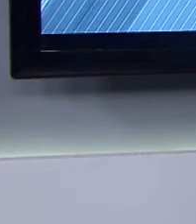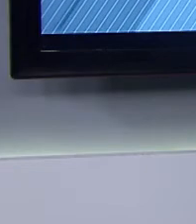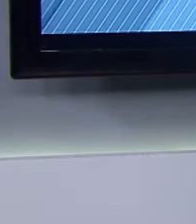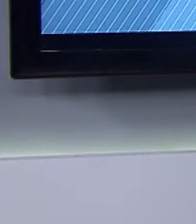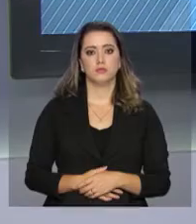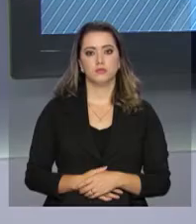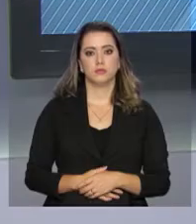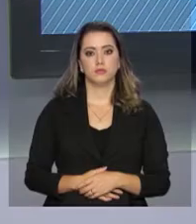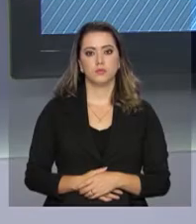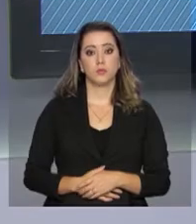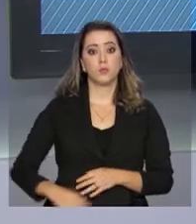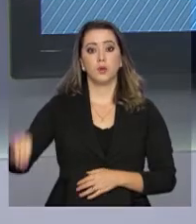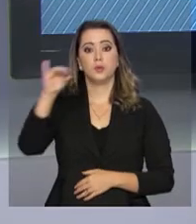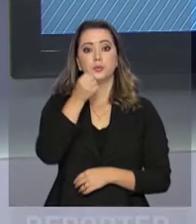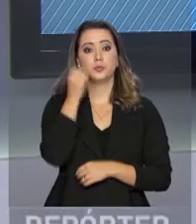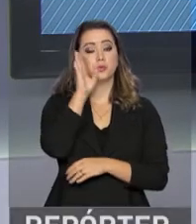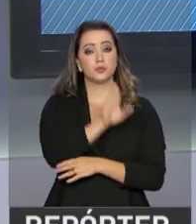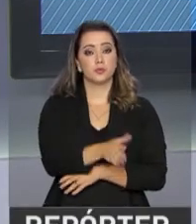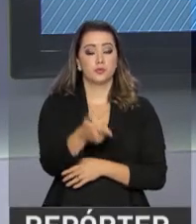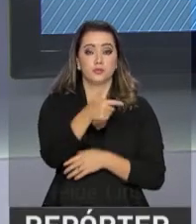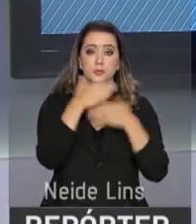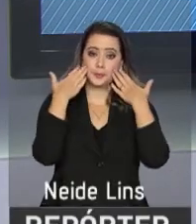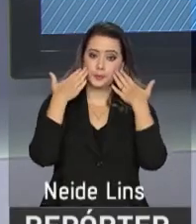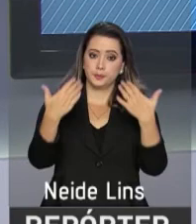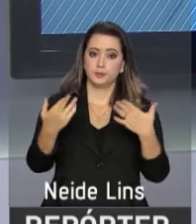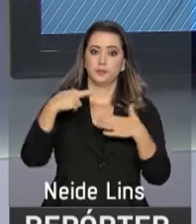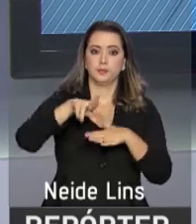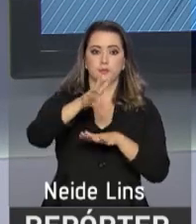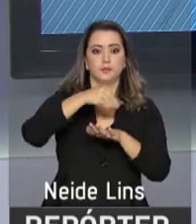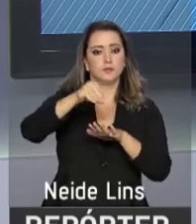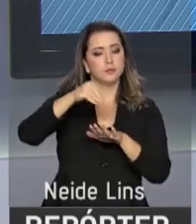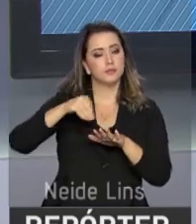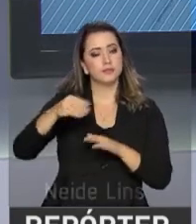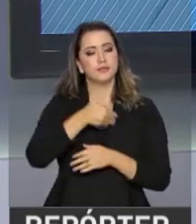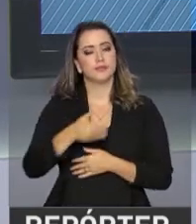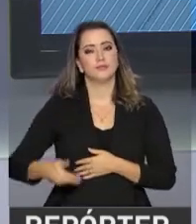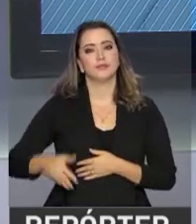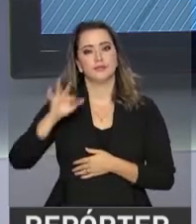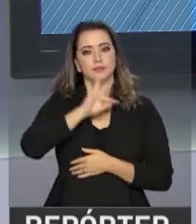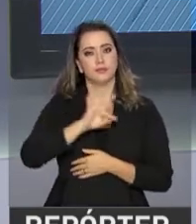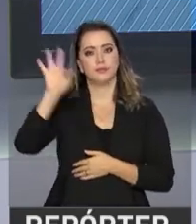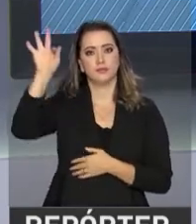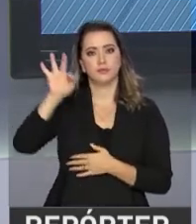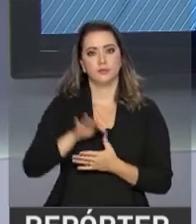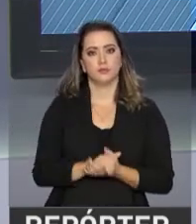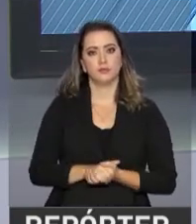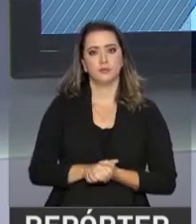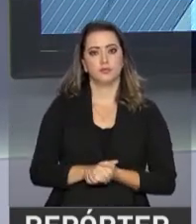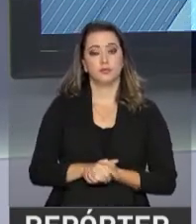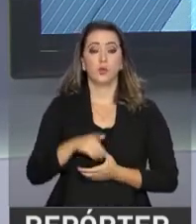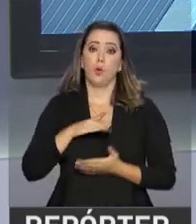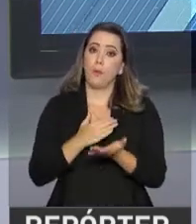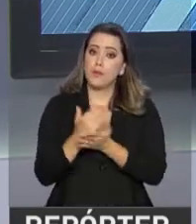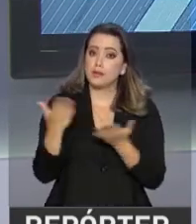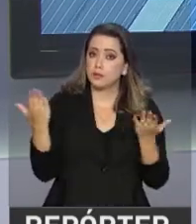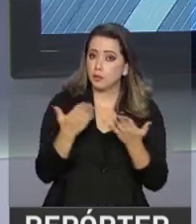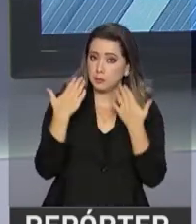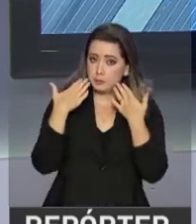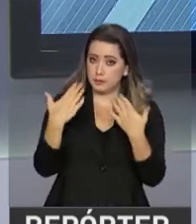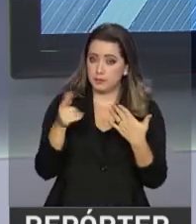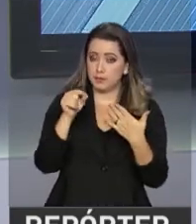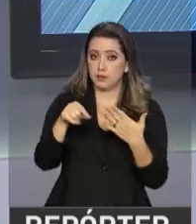olá boa tarde estamos de volta com o repórter nbr e as notícias do governo federal ea gente começa esta edição